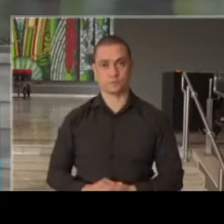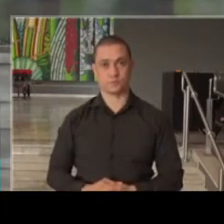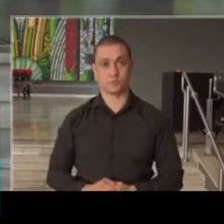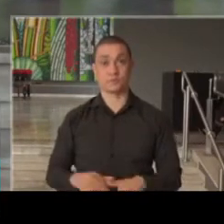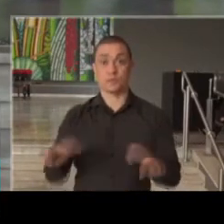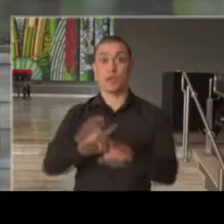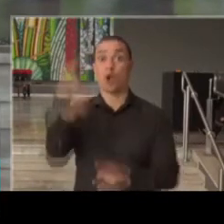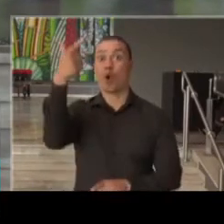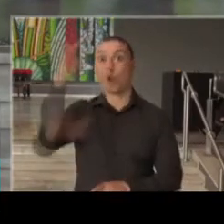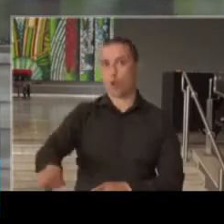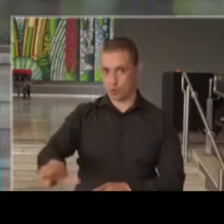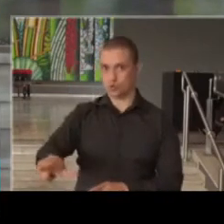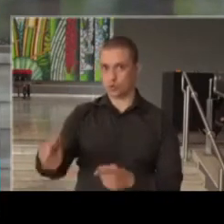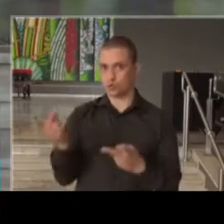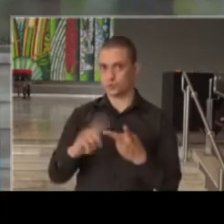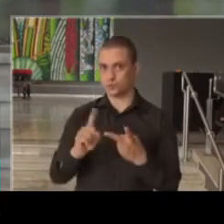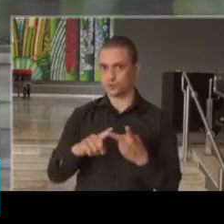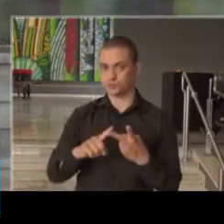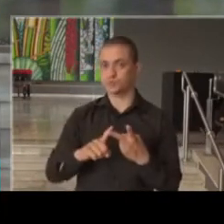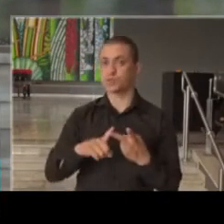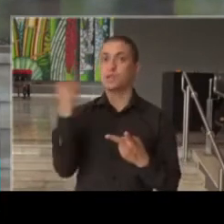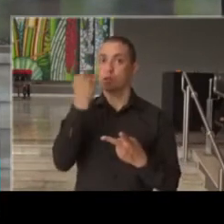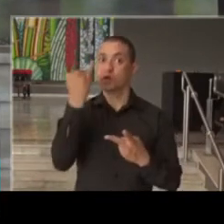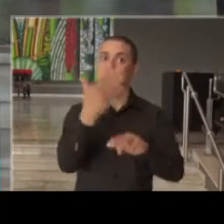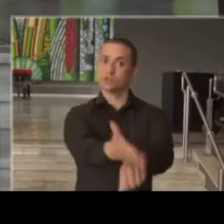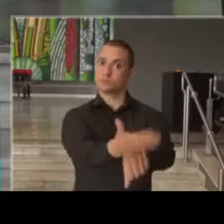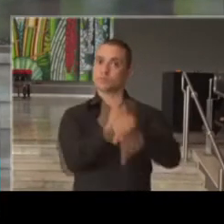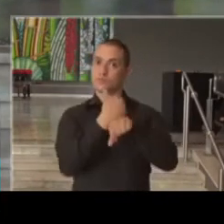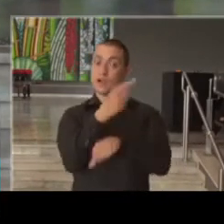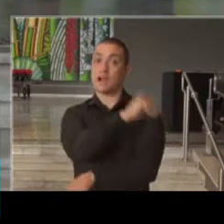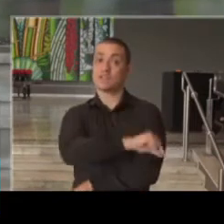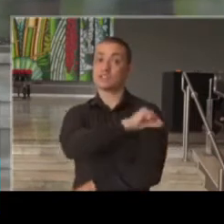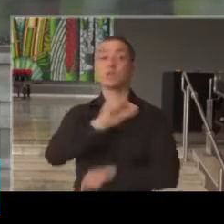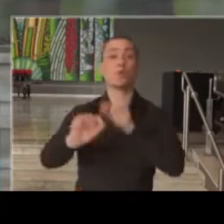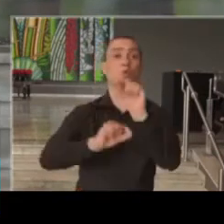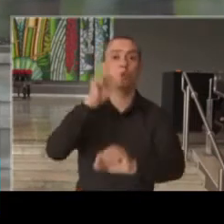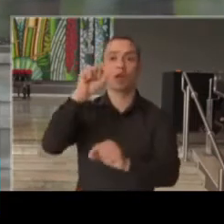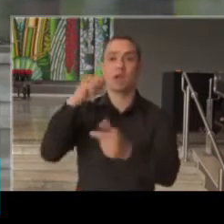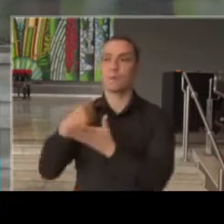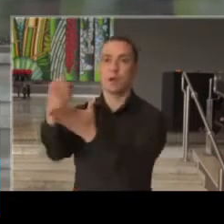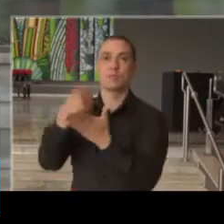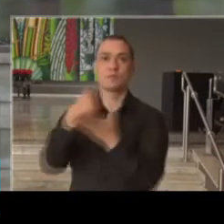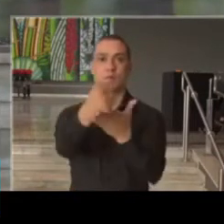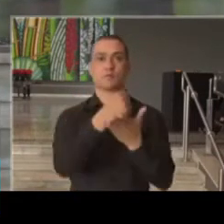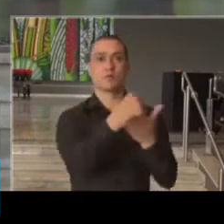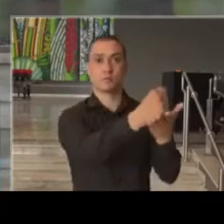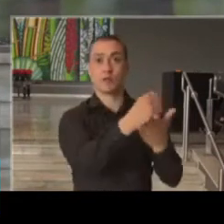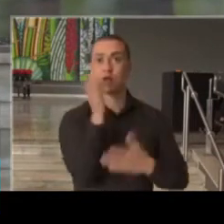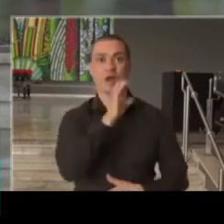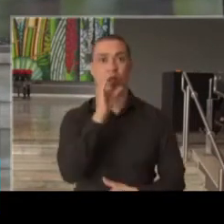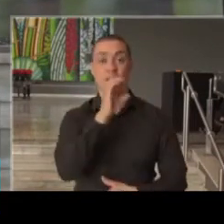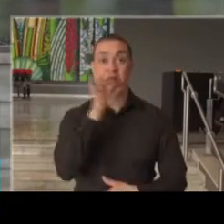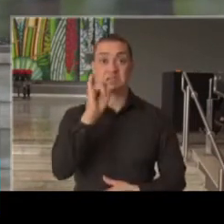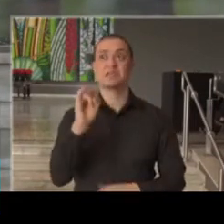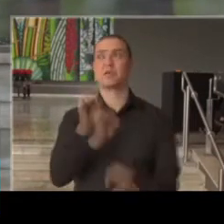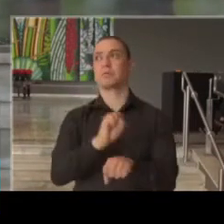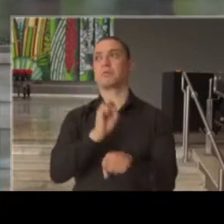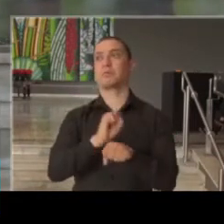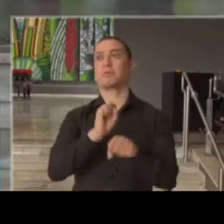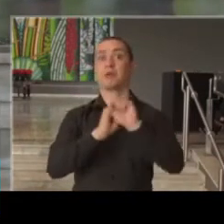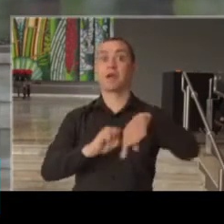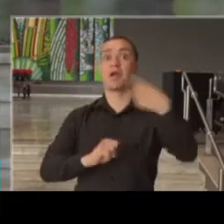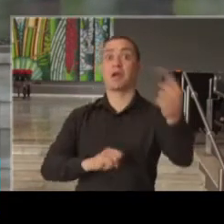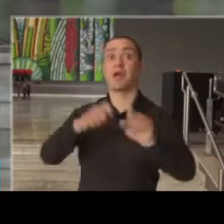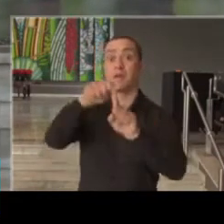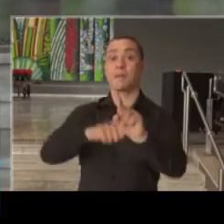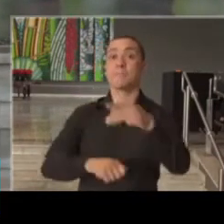Outro fator para antecipar a vacinação é a questão logística. Se deixarmos o início da vacinação para o mês